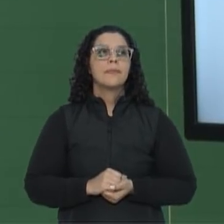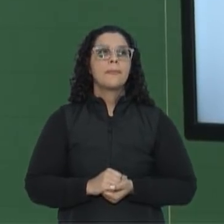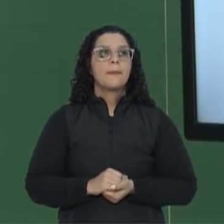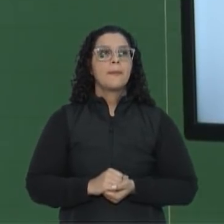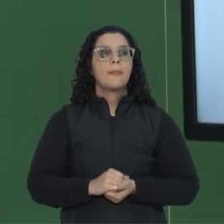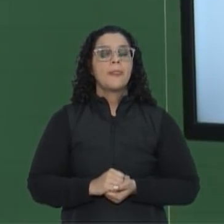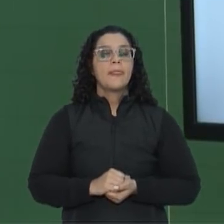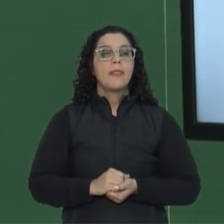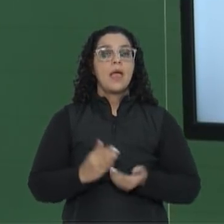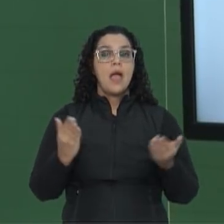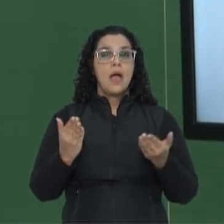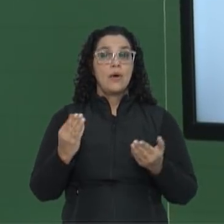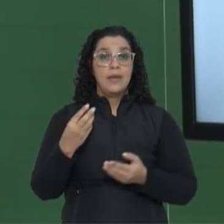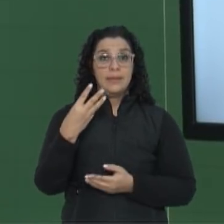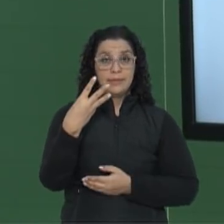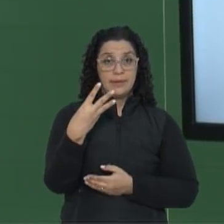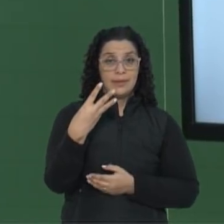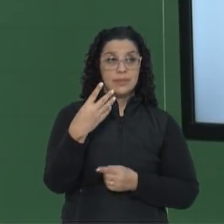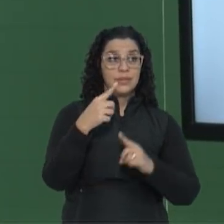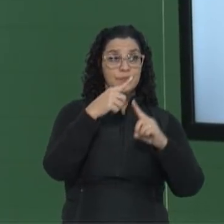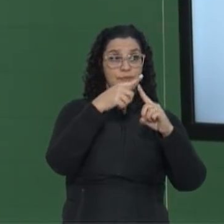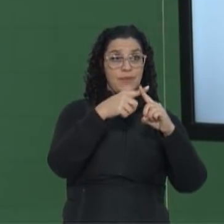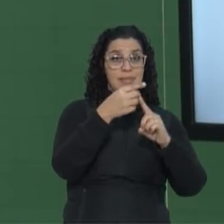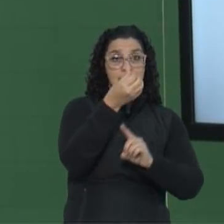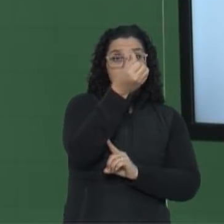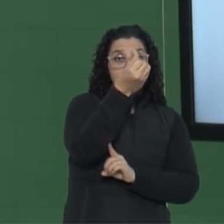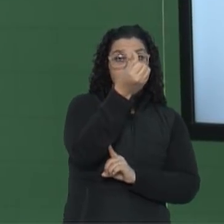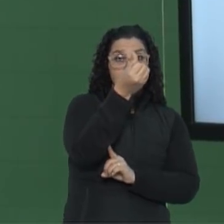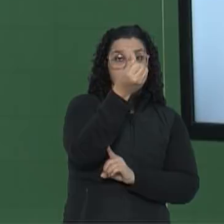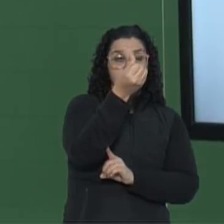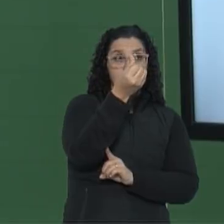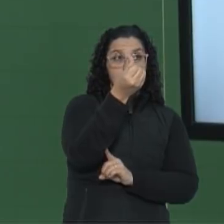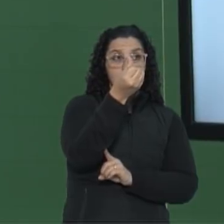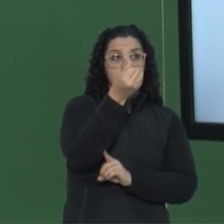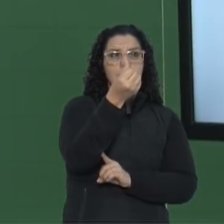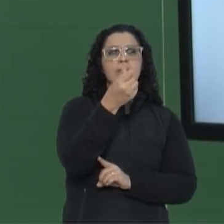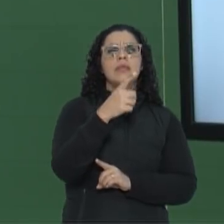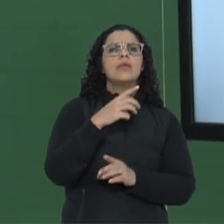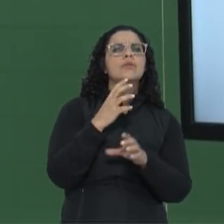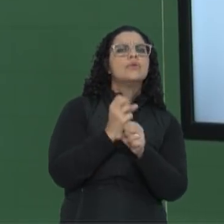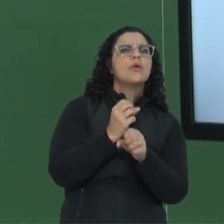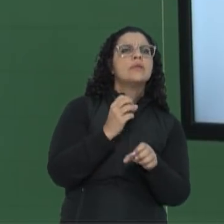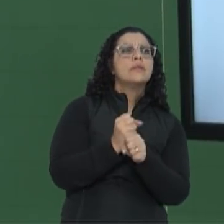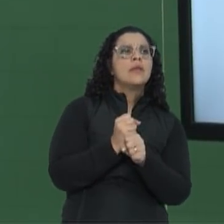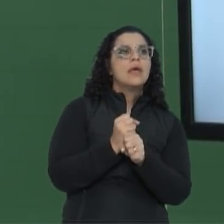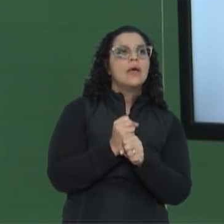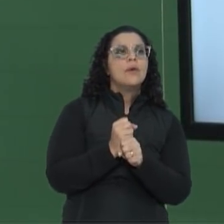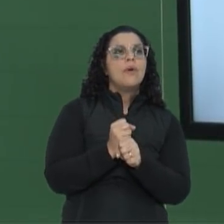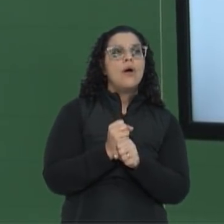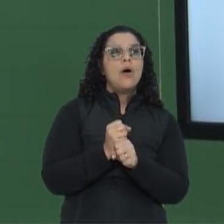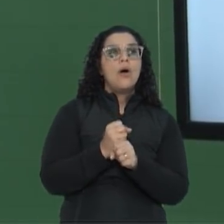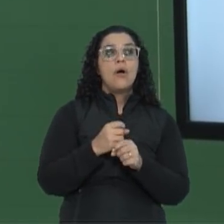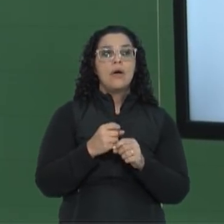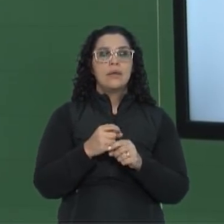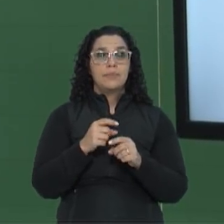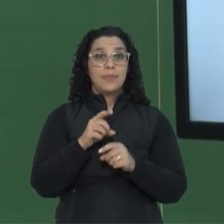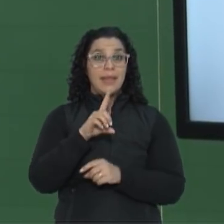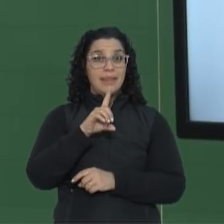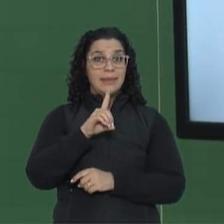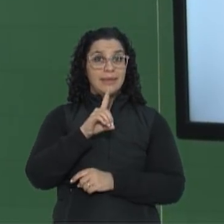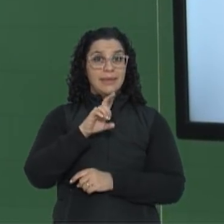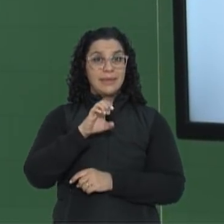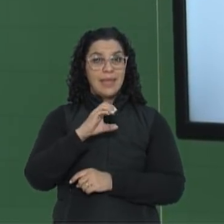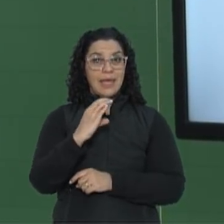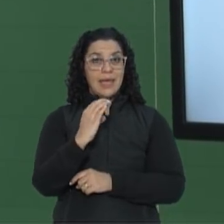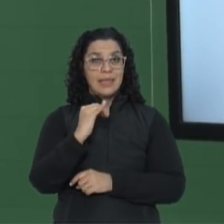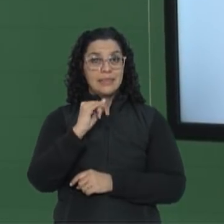né? Se eu falo 3 vezes 6 décimos, e agora eu vou fazer uma casinha aqui, ó, para vocês